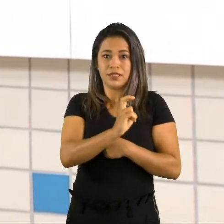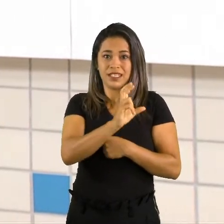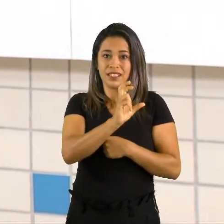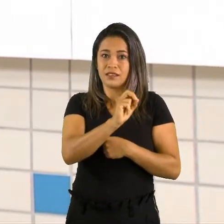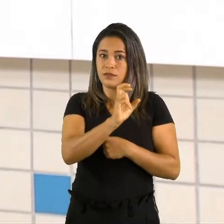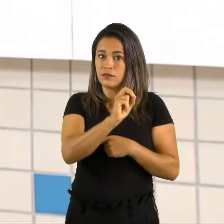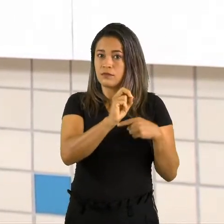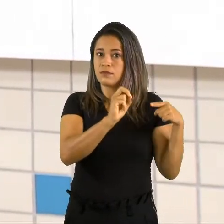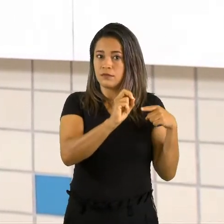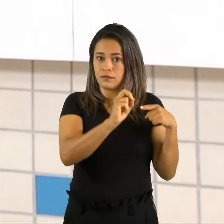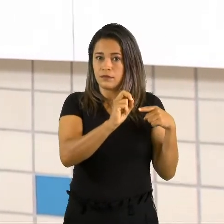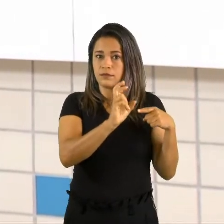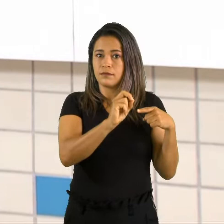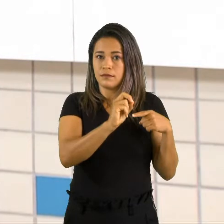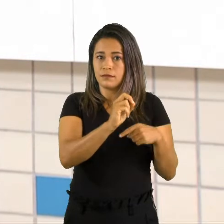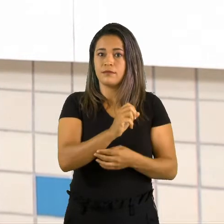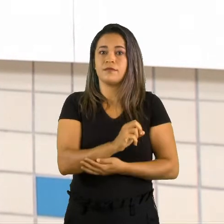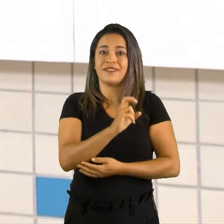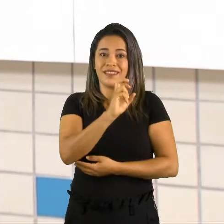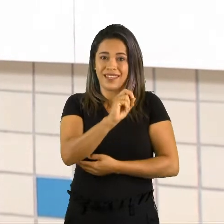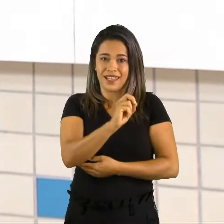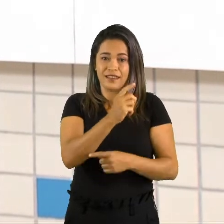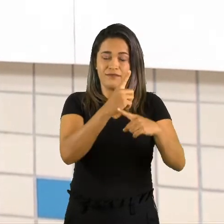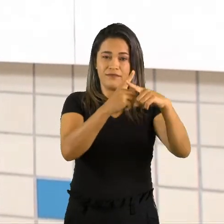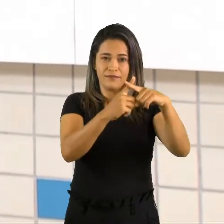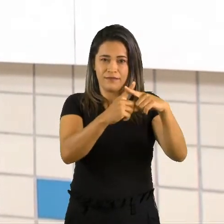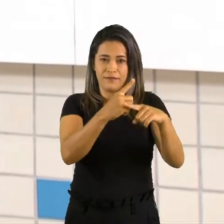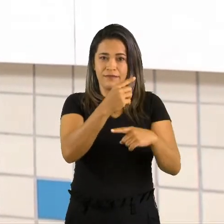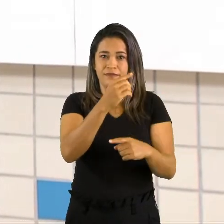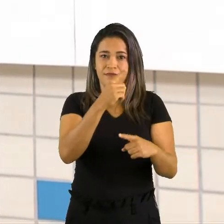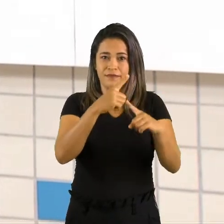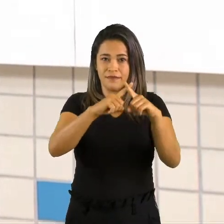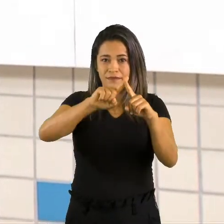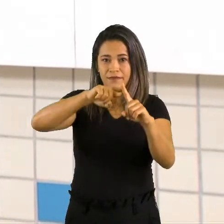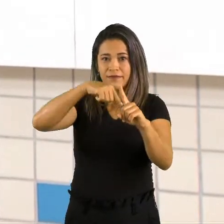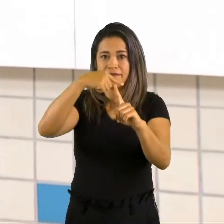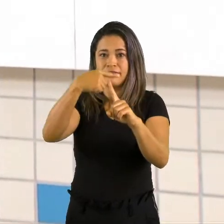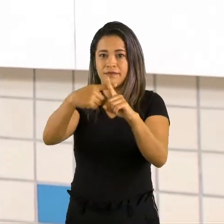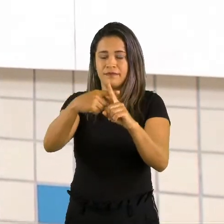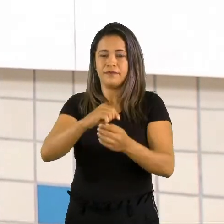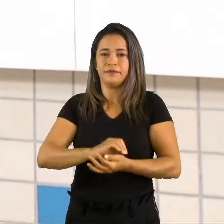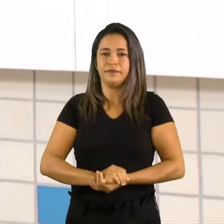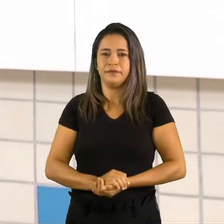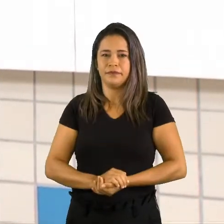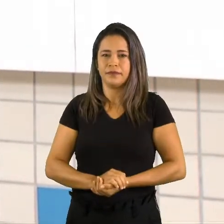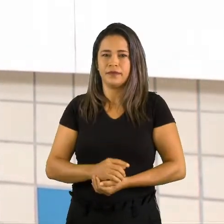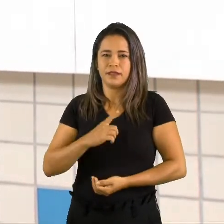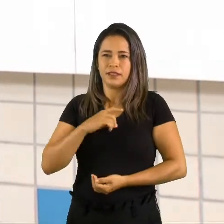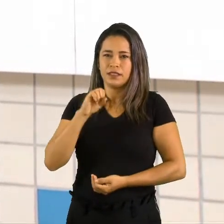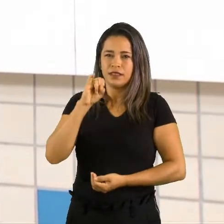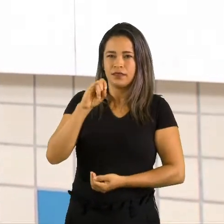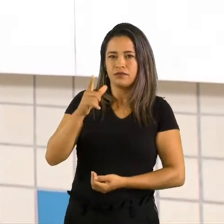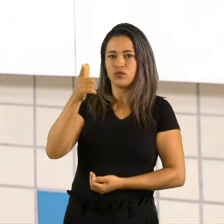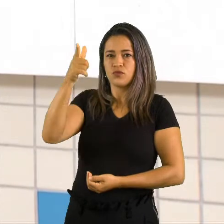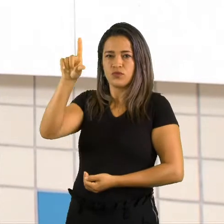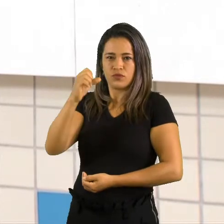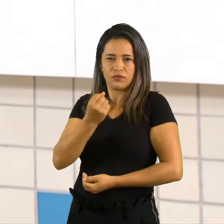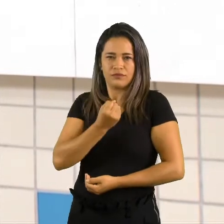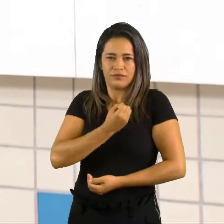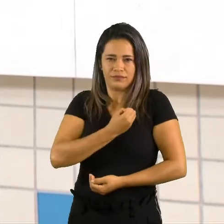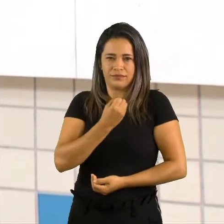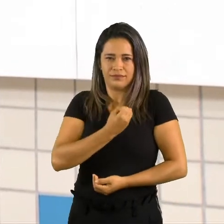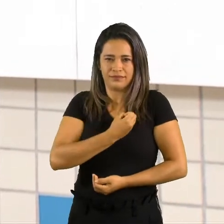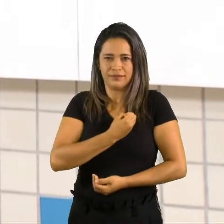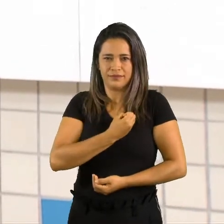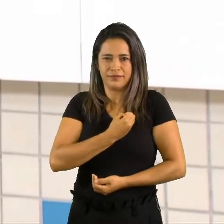ou seja, 10 vezes mais do que esse daqui. Se tivesse um outro número aqui, olha